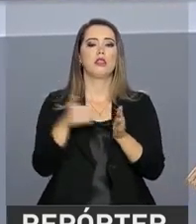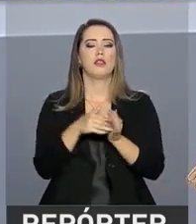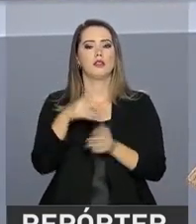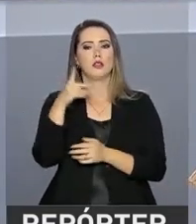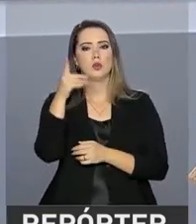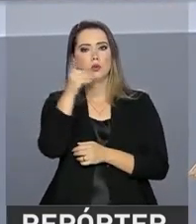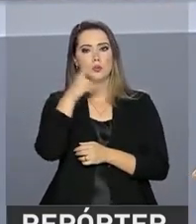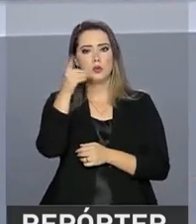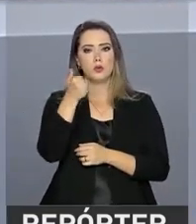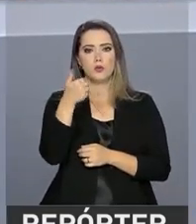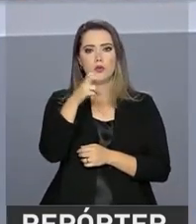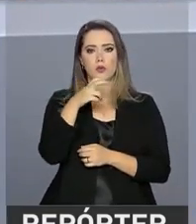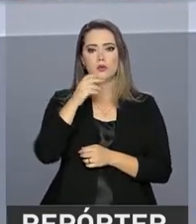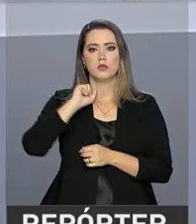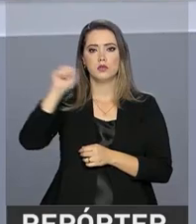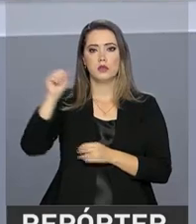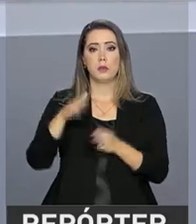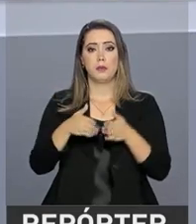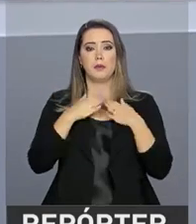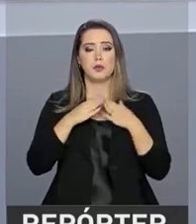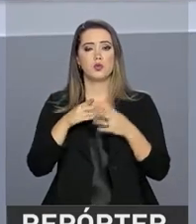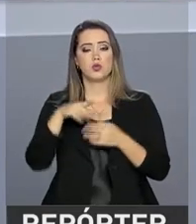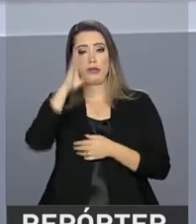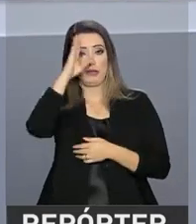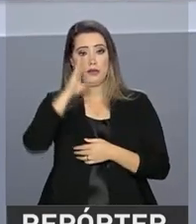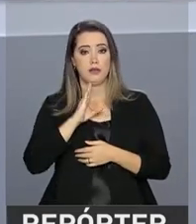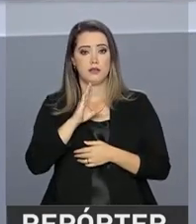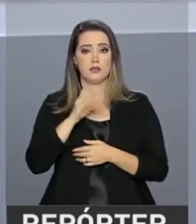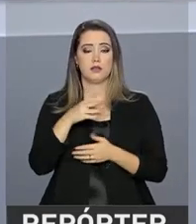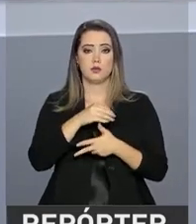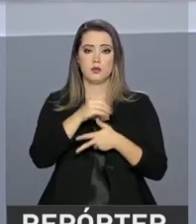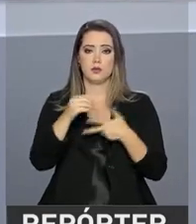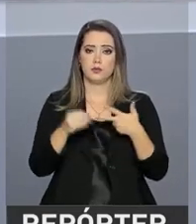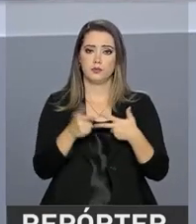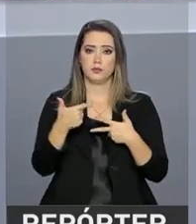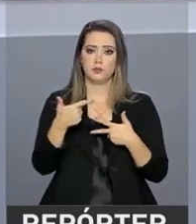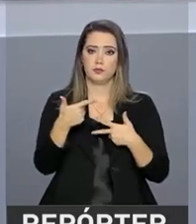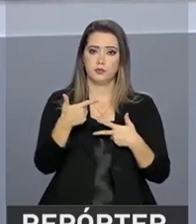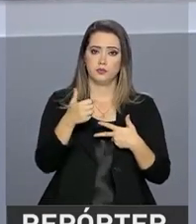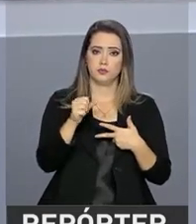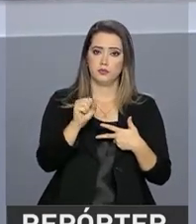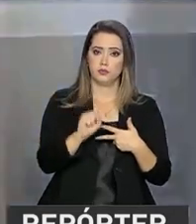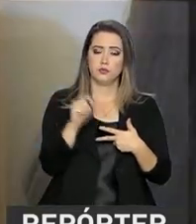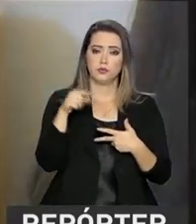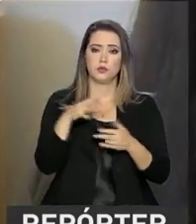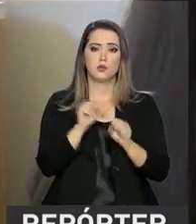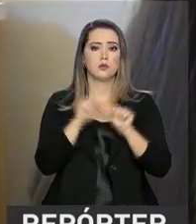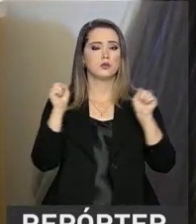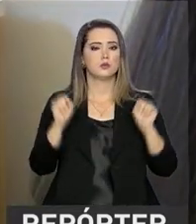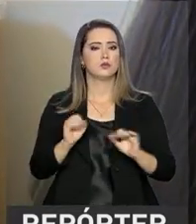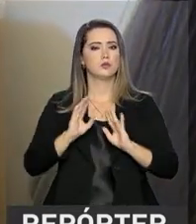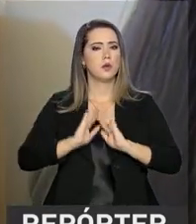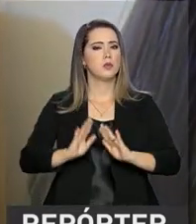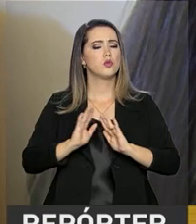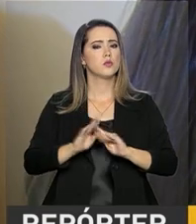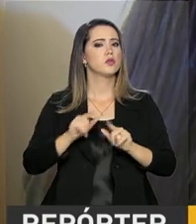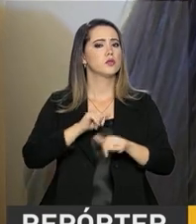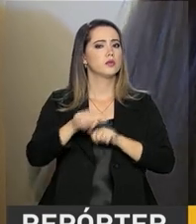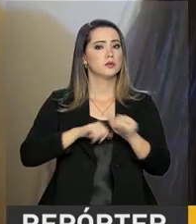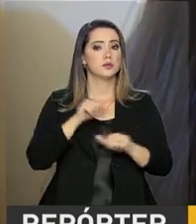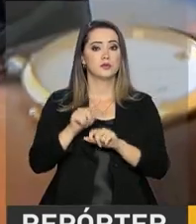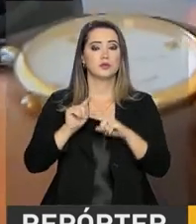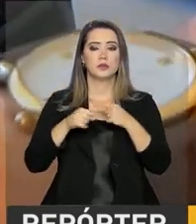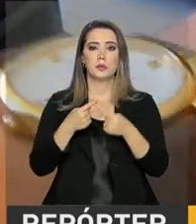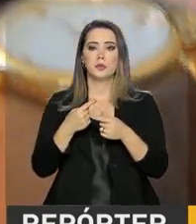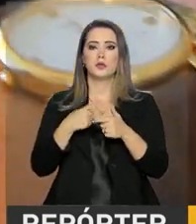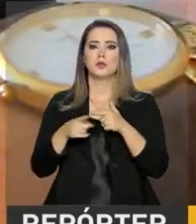15 de abril o prazo para pedir isenção de taxa no enem em 2018 o sistema de solicitação foi modificado após